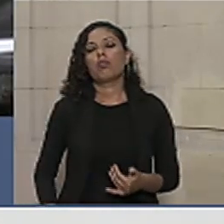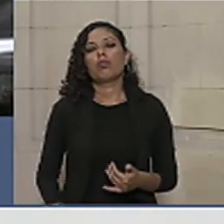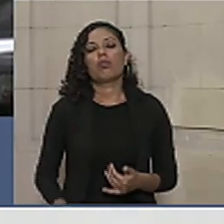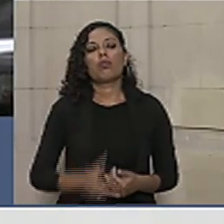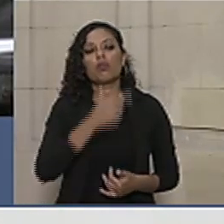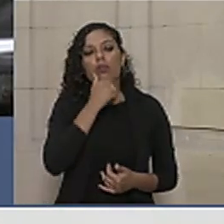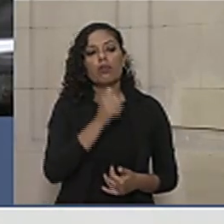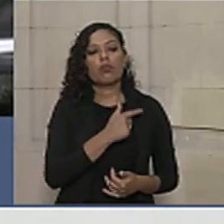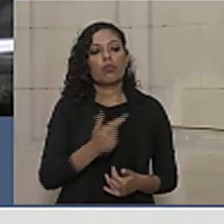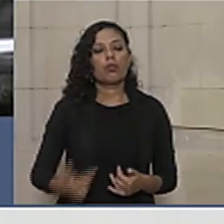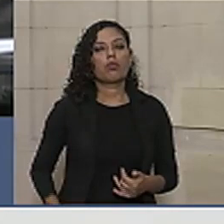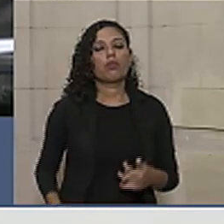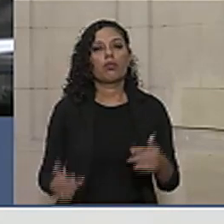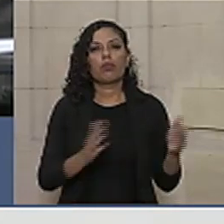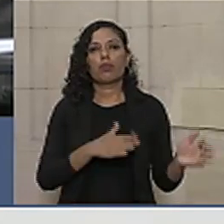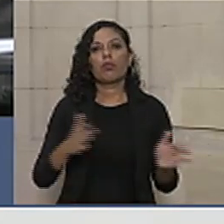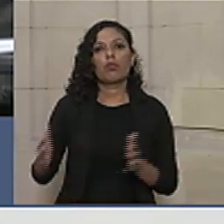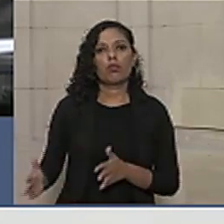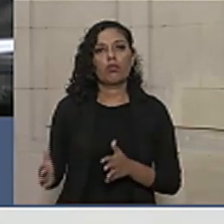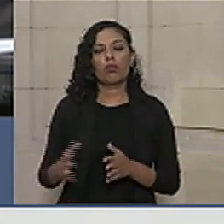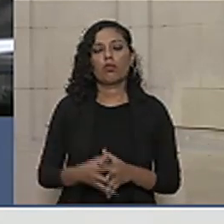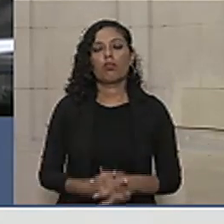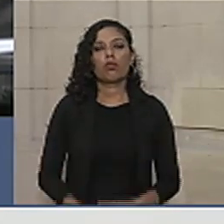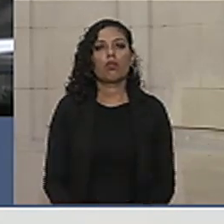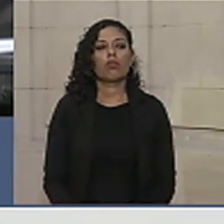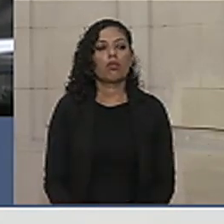Senhor presidente, questão de ordem.